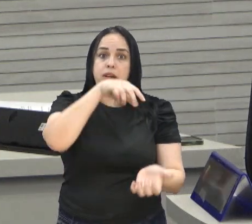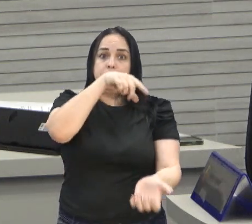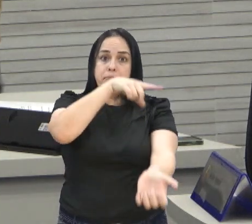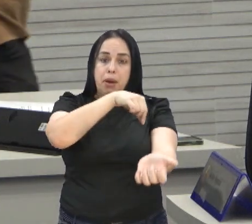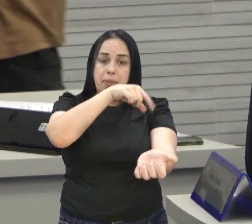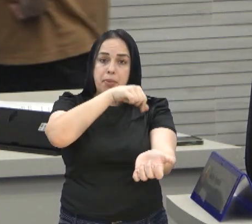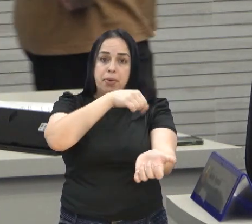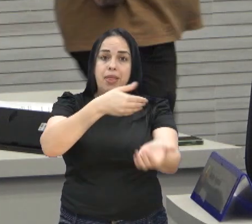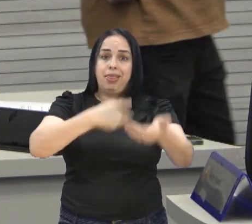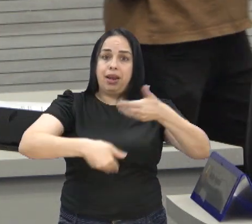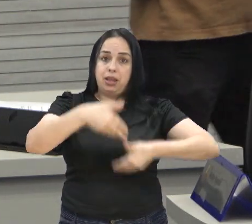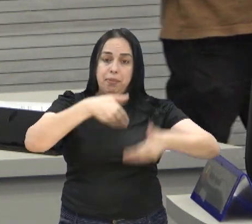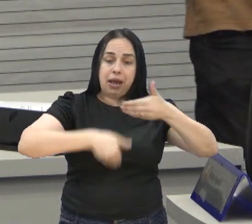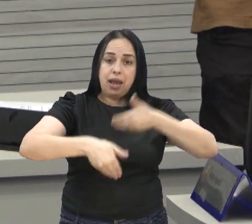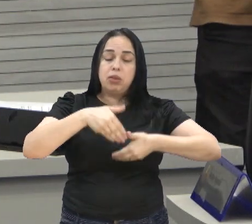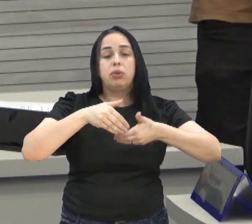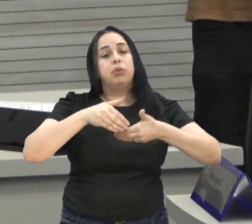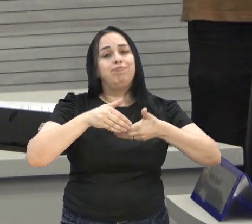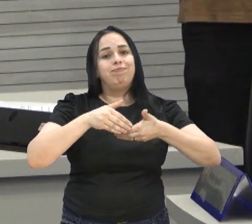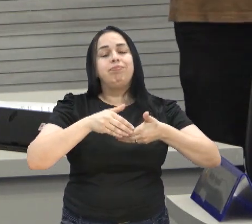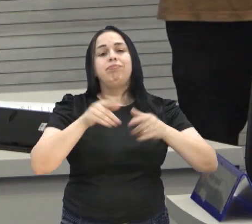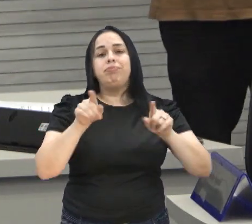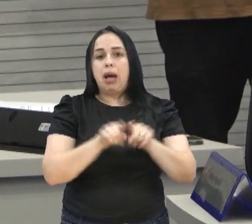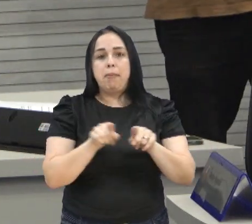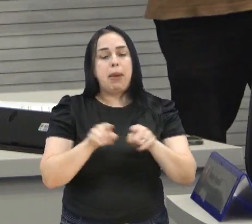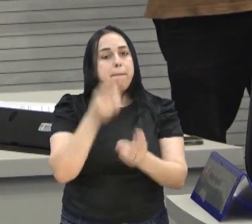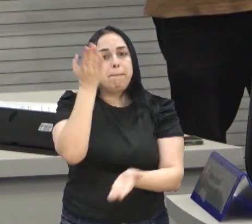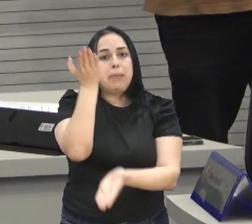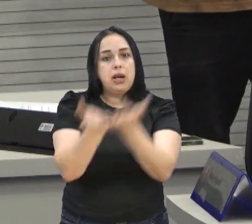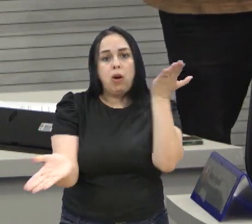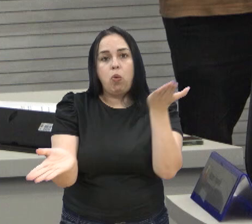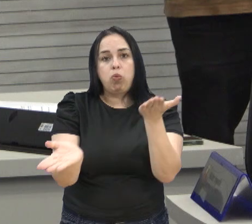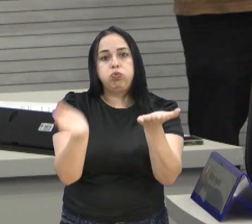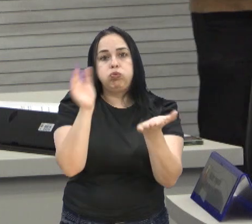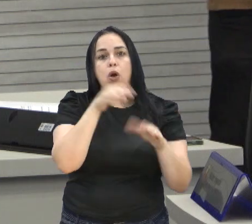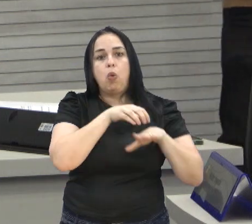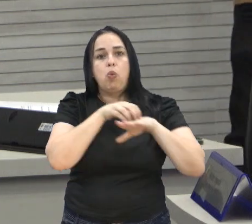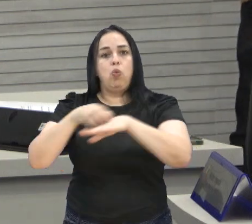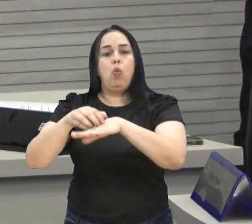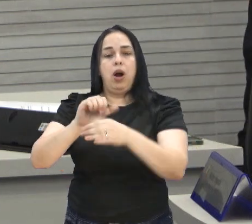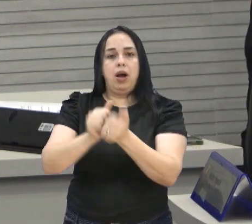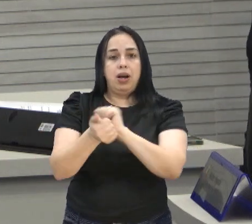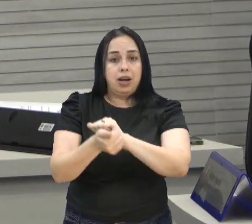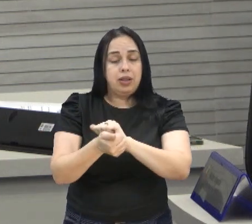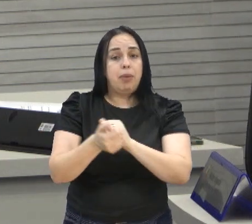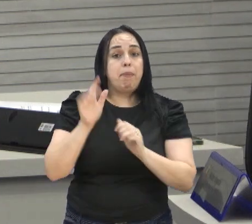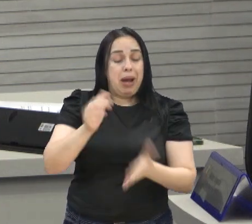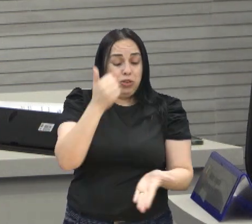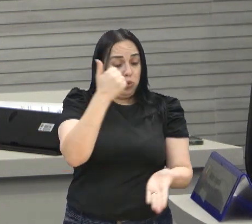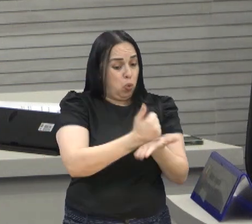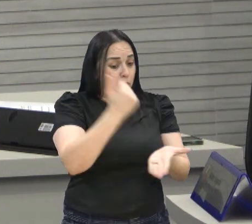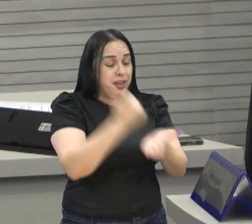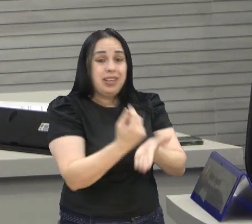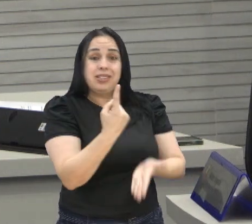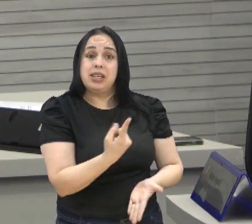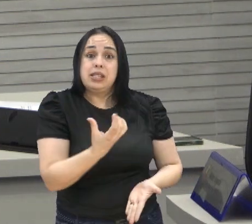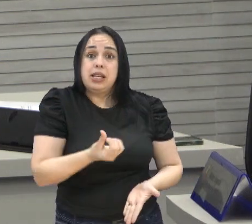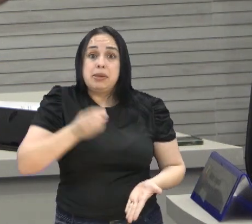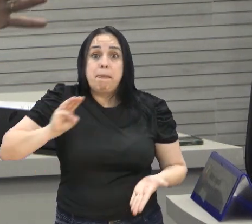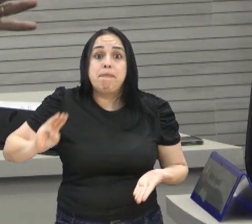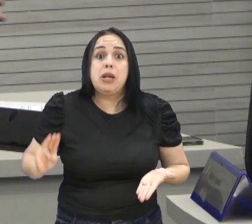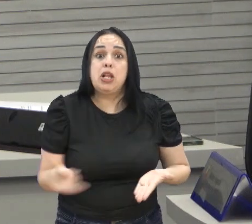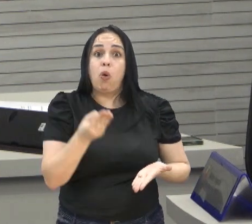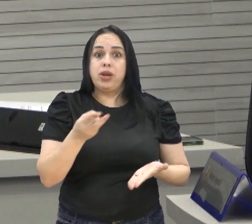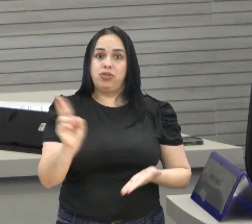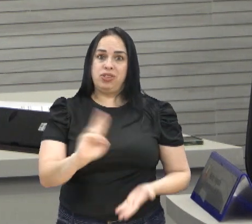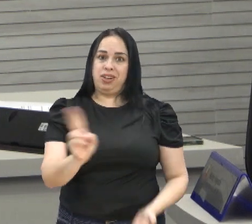perdendo esse transporte. A gente precisa rever isso, né? Um contrato de 16 milhões de reais, 16 milhões